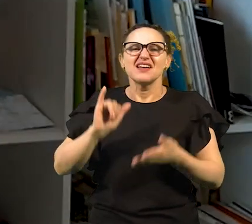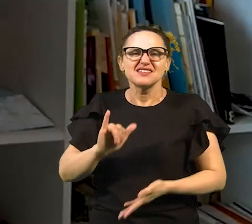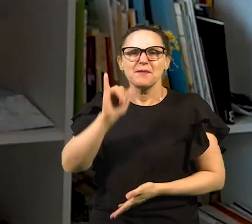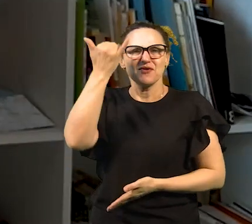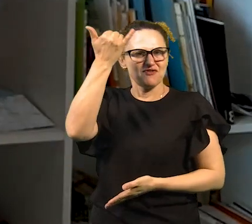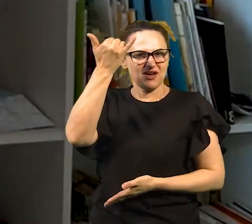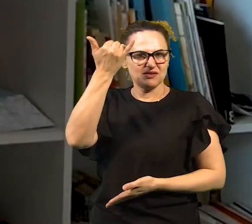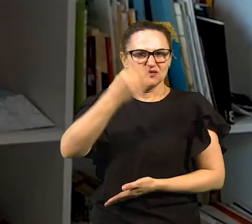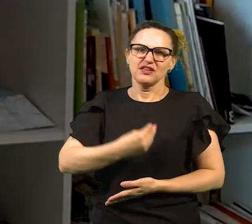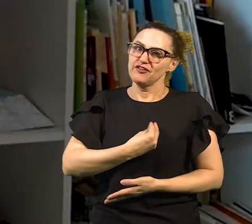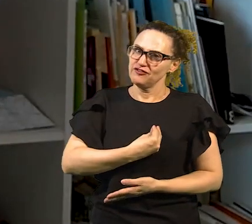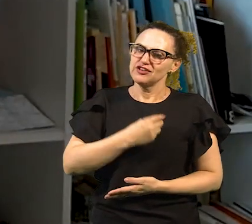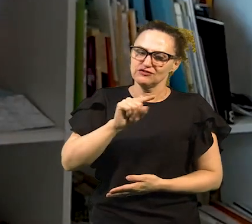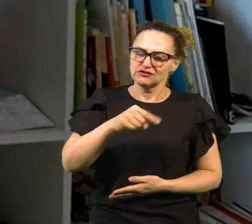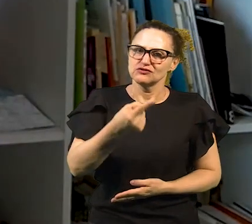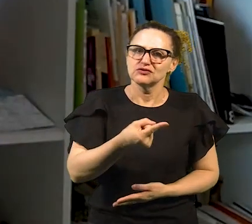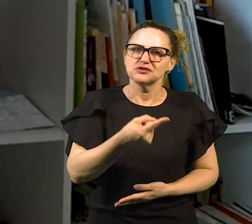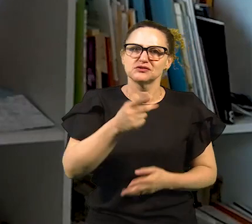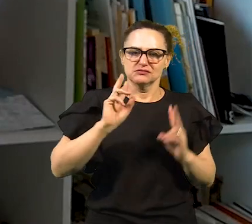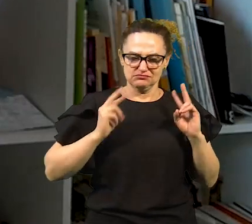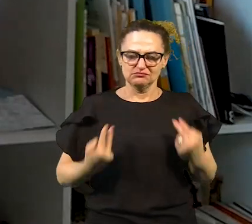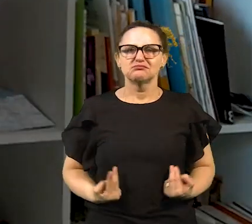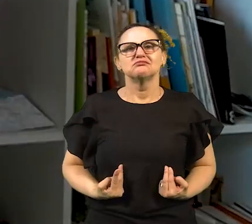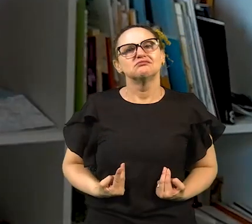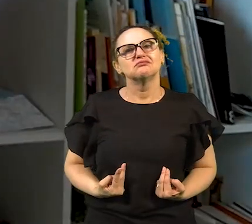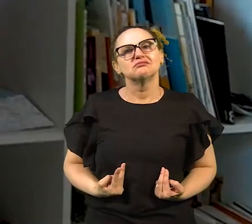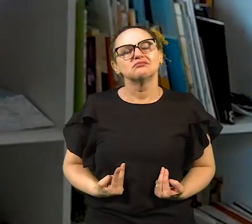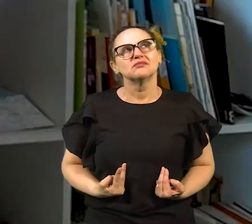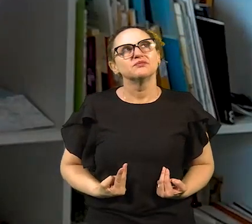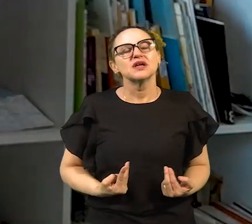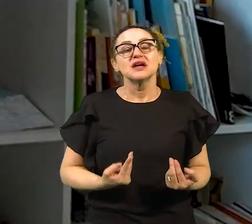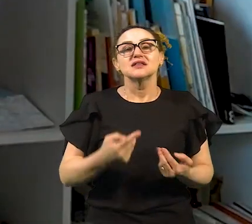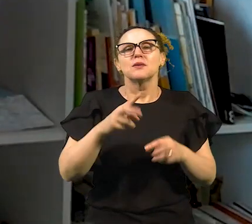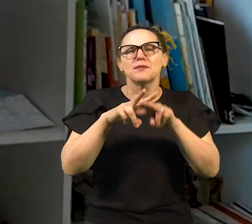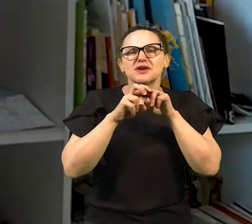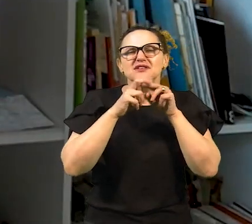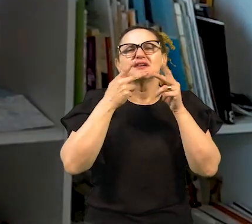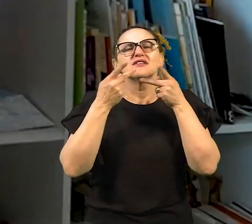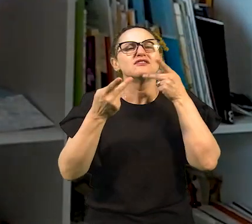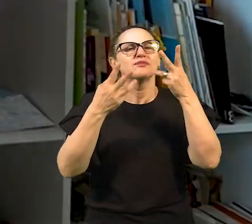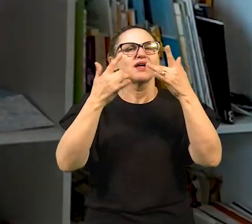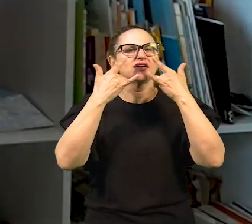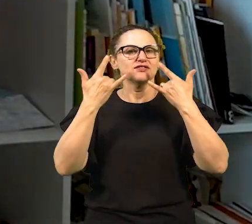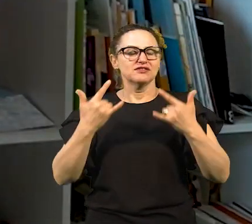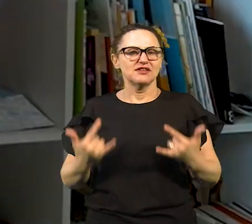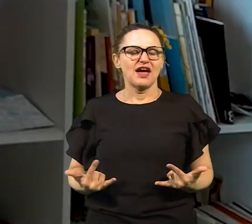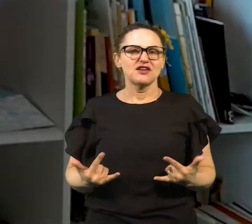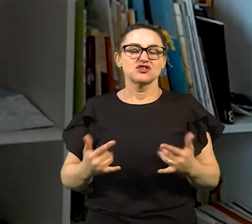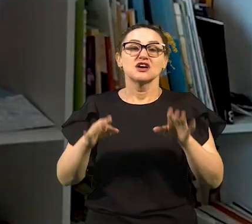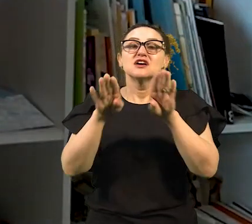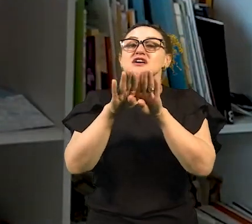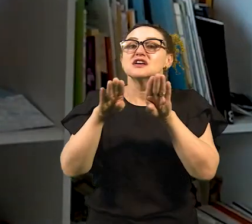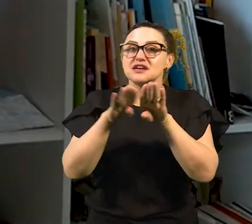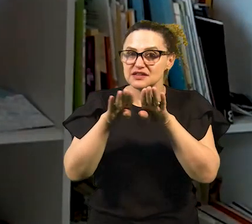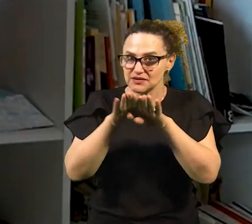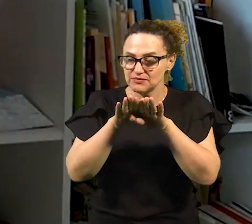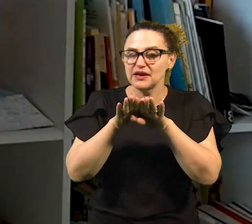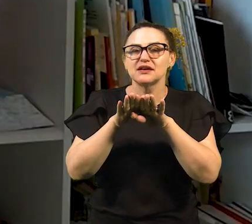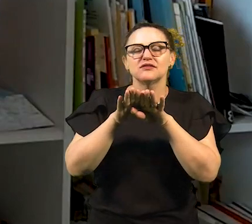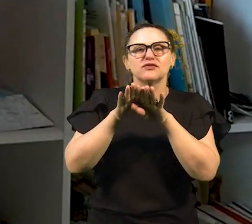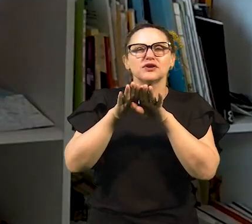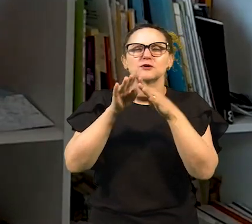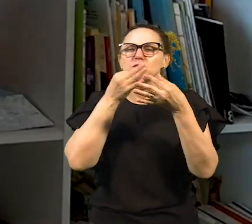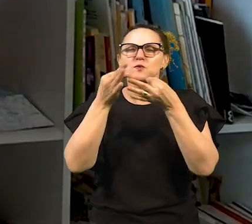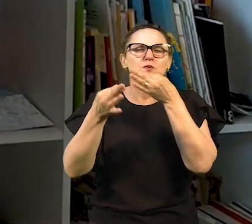é interessante que o Cruz de Souza está em busca de uma nova estética, tal como Baudelaire fez na França, mas ele também está